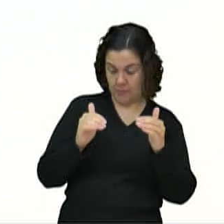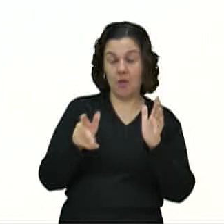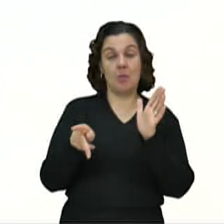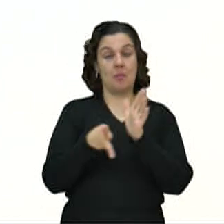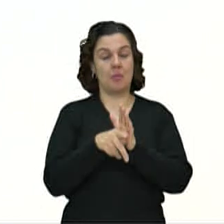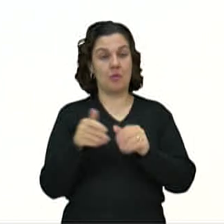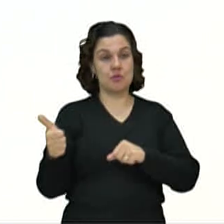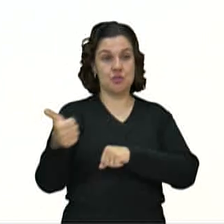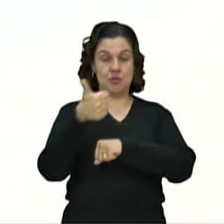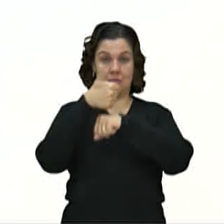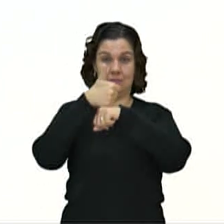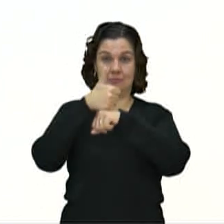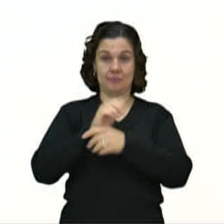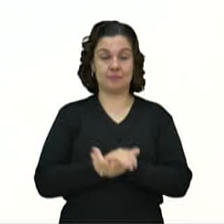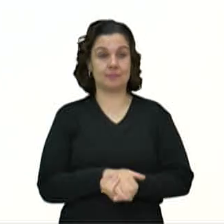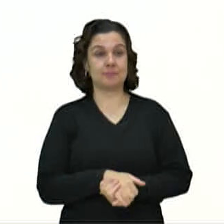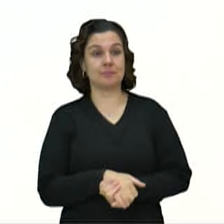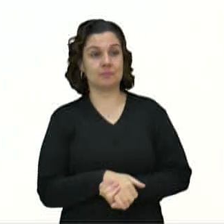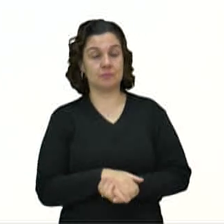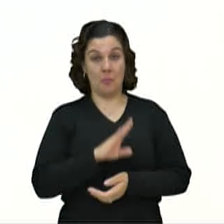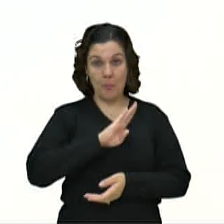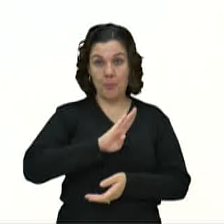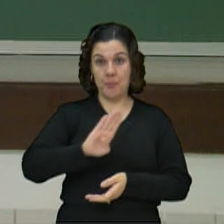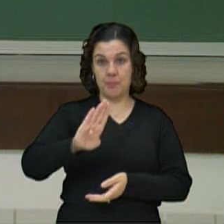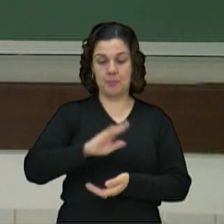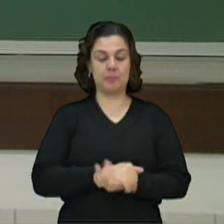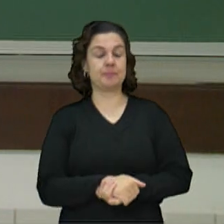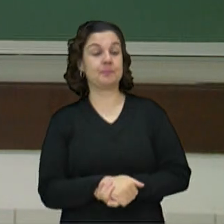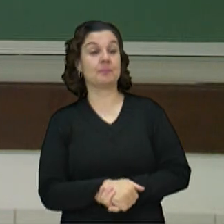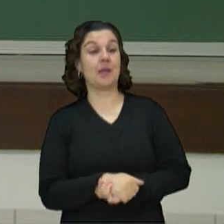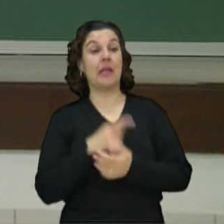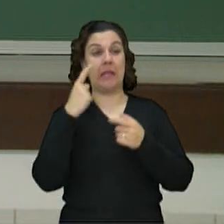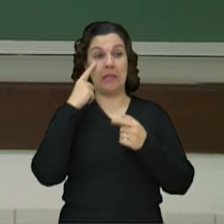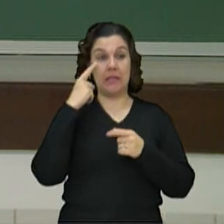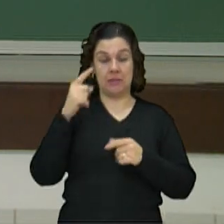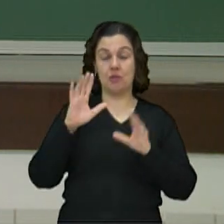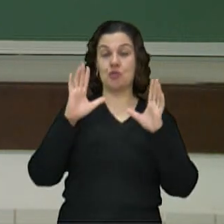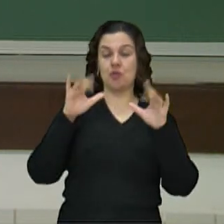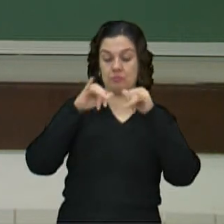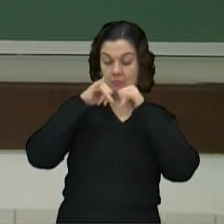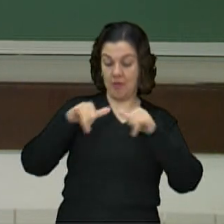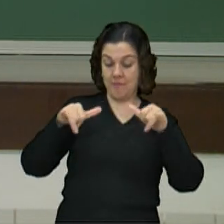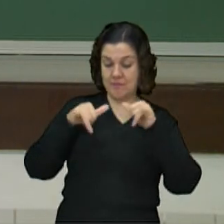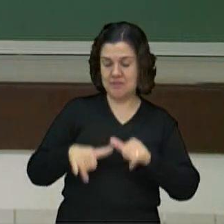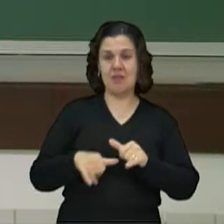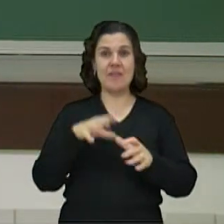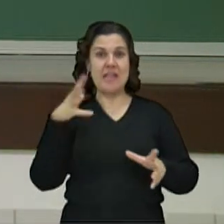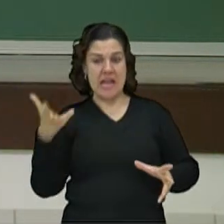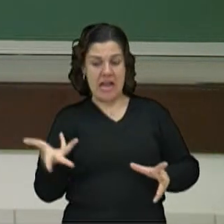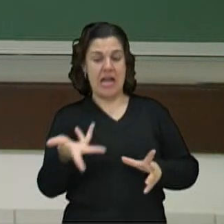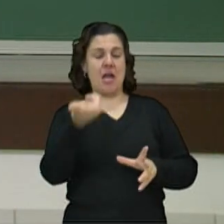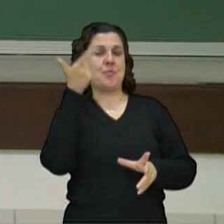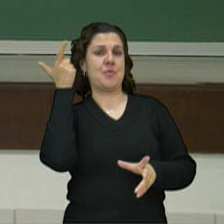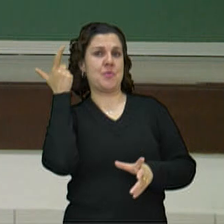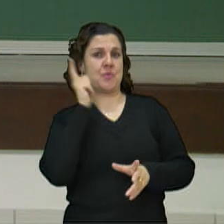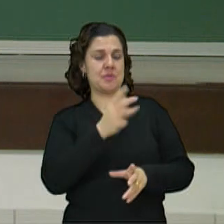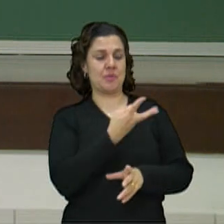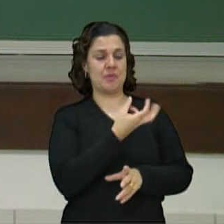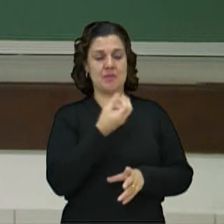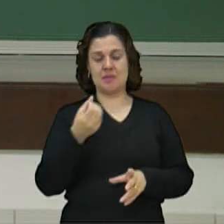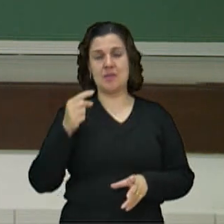Duce, o chefe Benito Mussolini. Então, o partido já divulgava isso, que rapidamente conseguiu